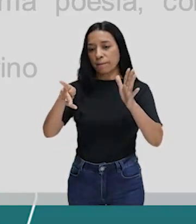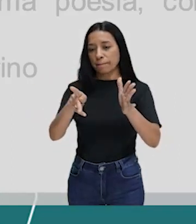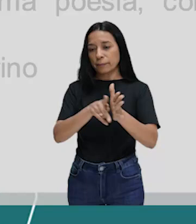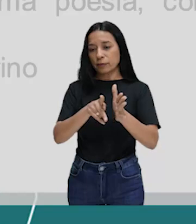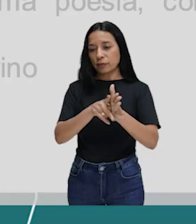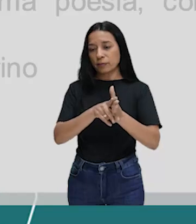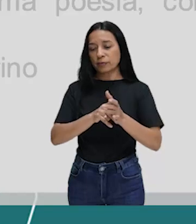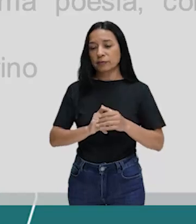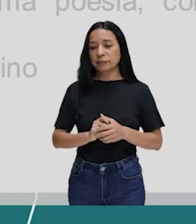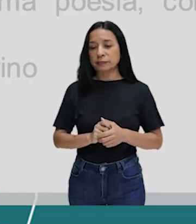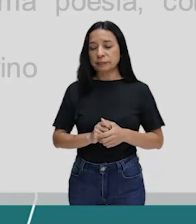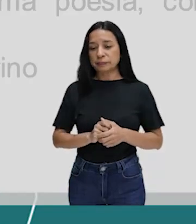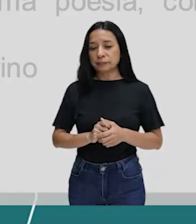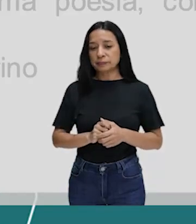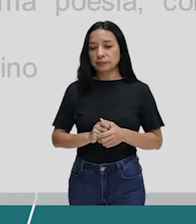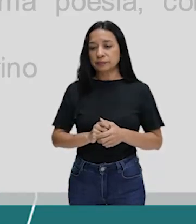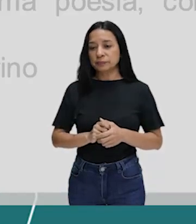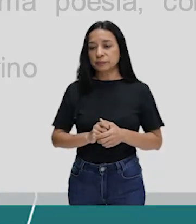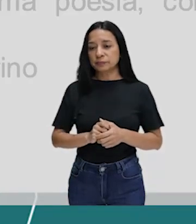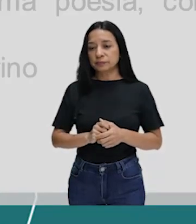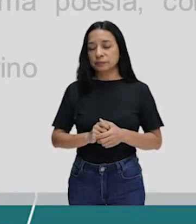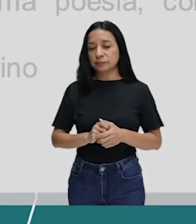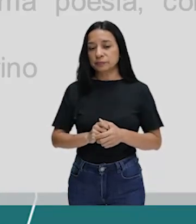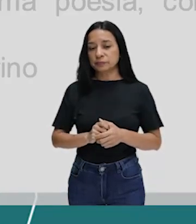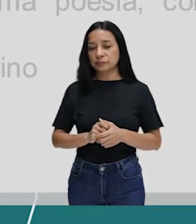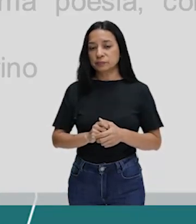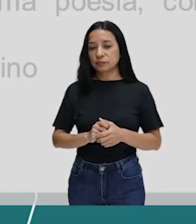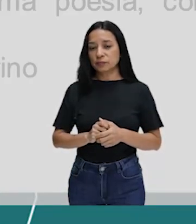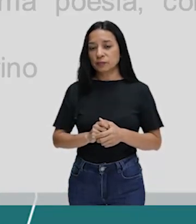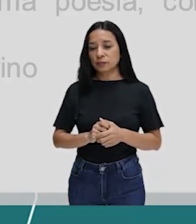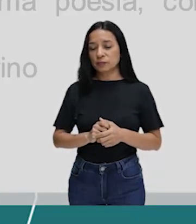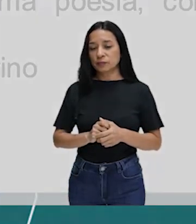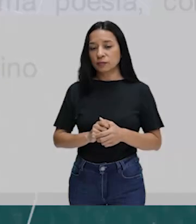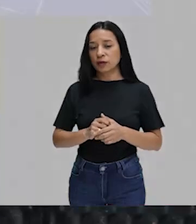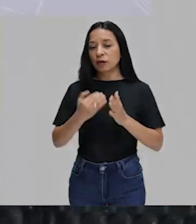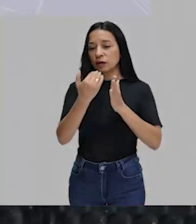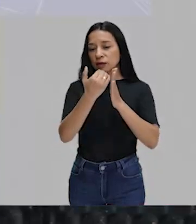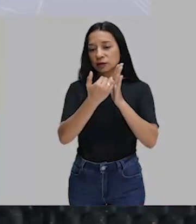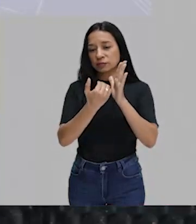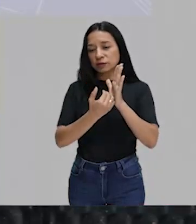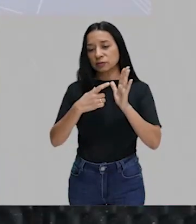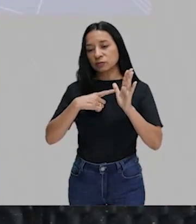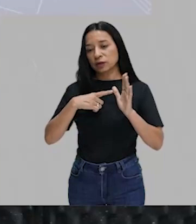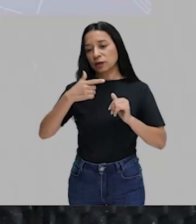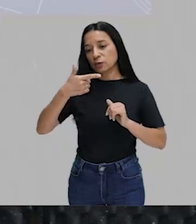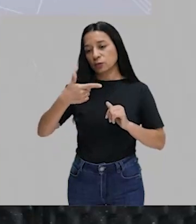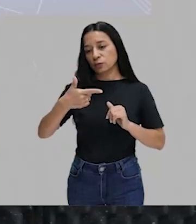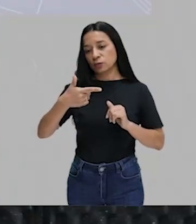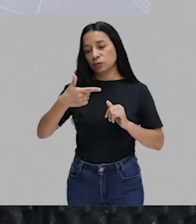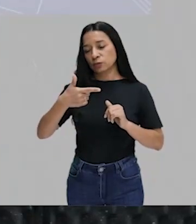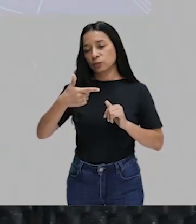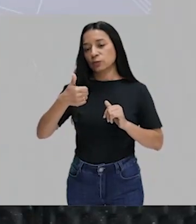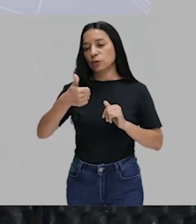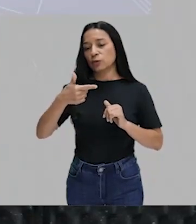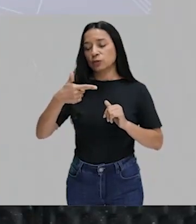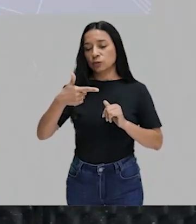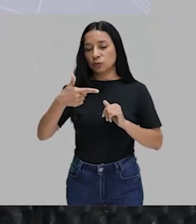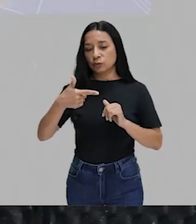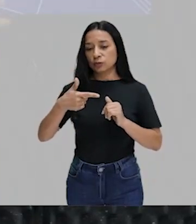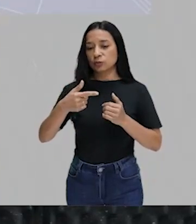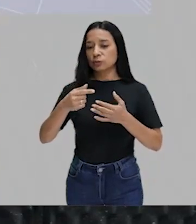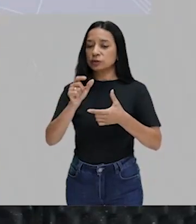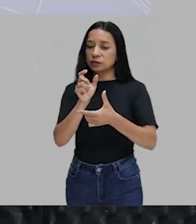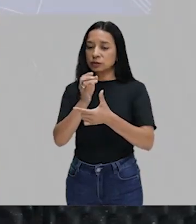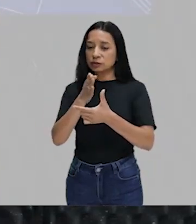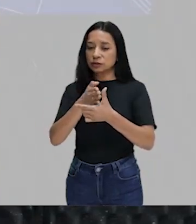acabei de mostrar. Os versos com essa classificação são compostos de 12 sílabas poéticas também, sendo o segundo verso mais